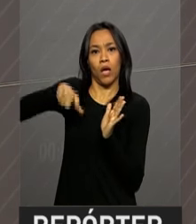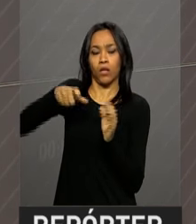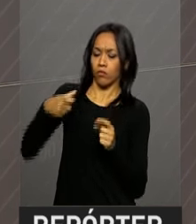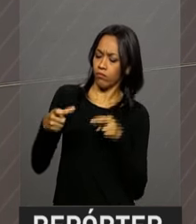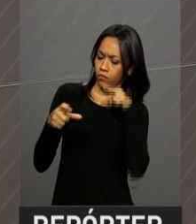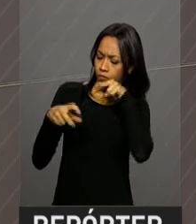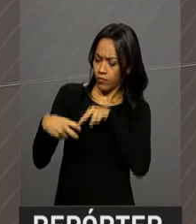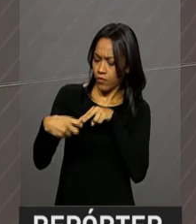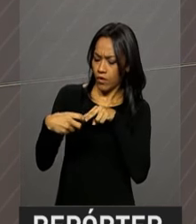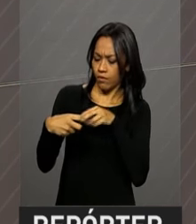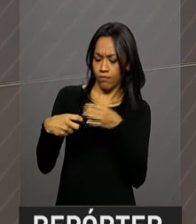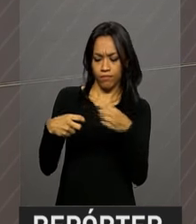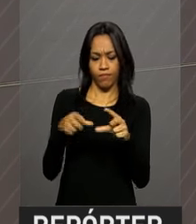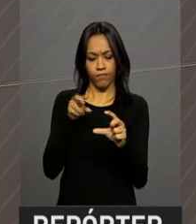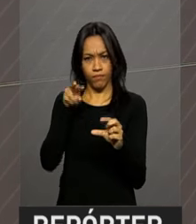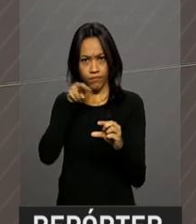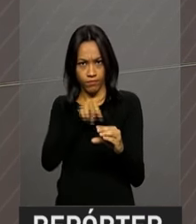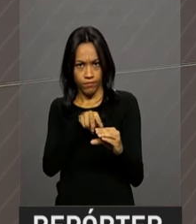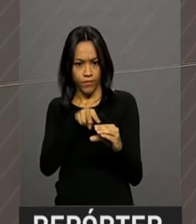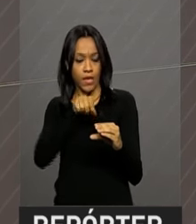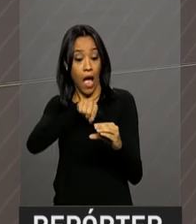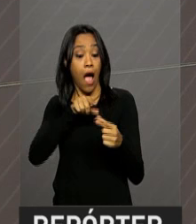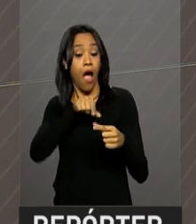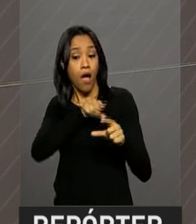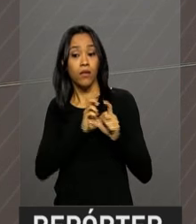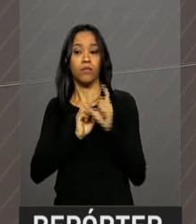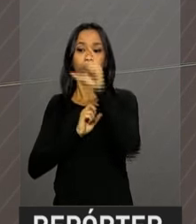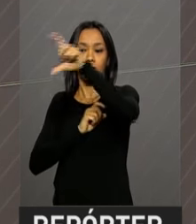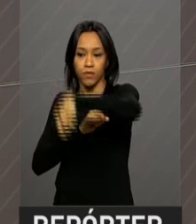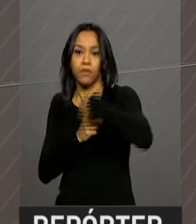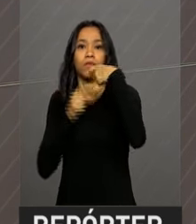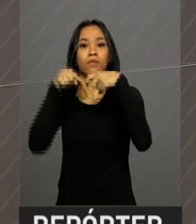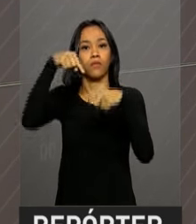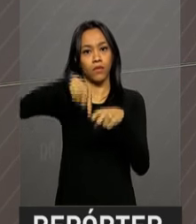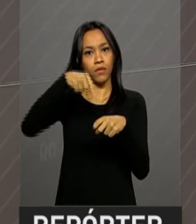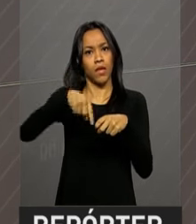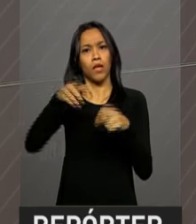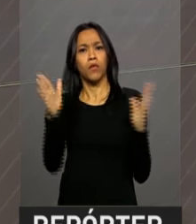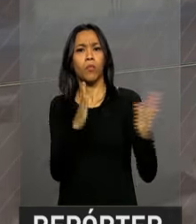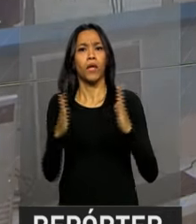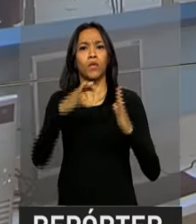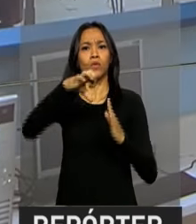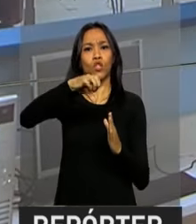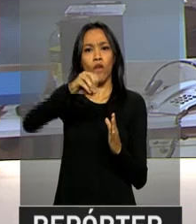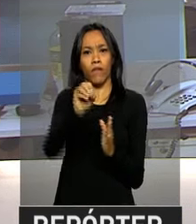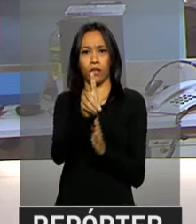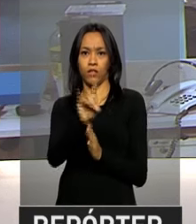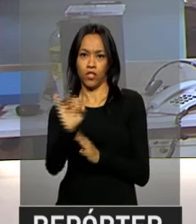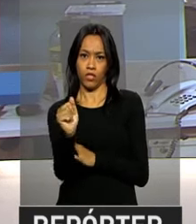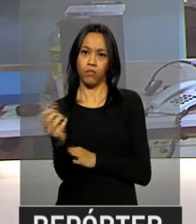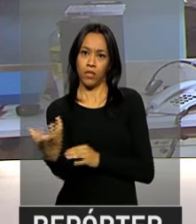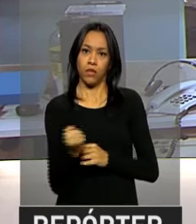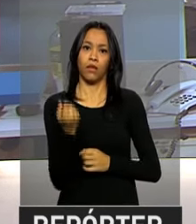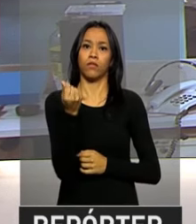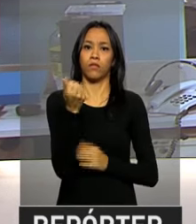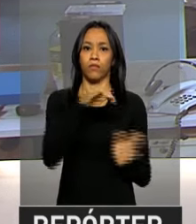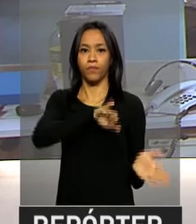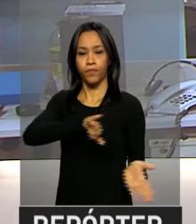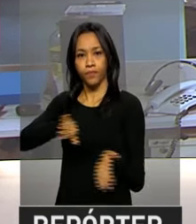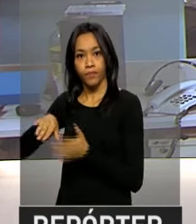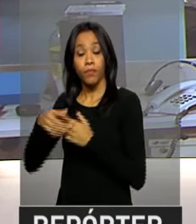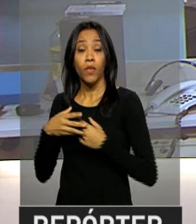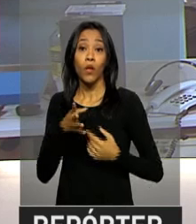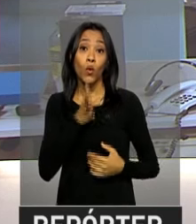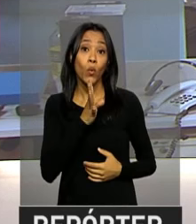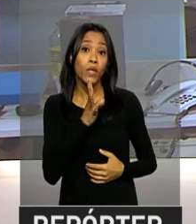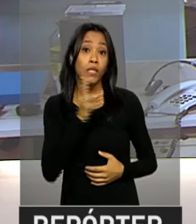social impresso nos cartões esse valor fica disponível para saque por 90 dias conhecer a